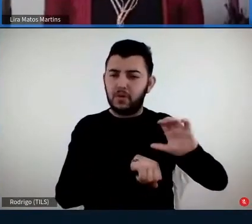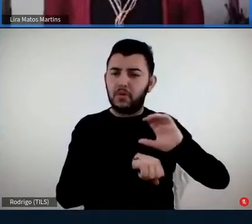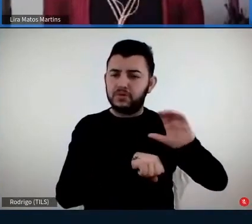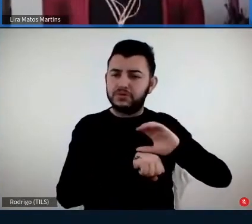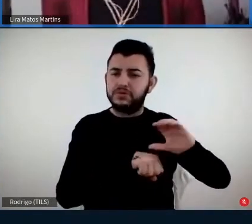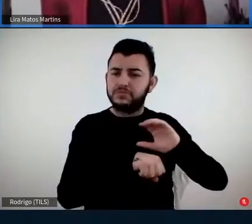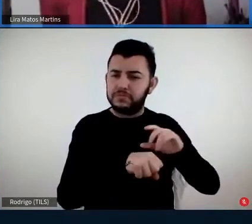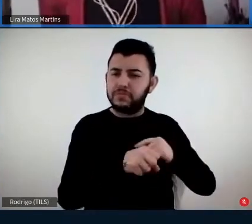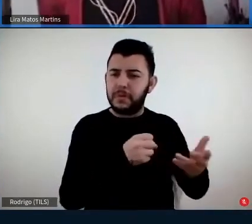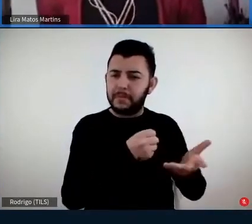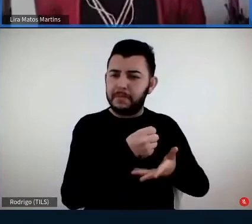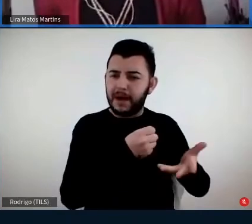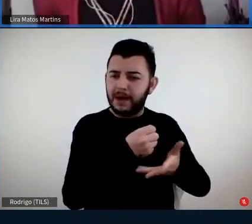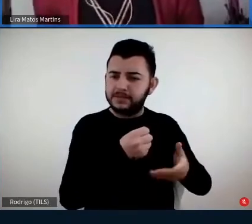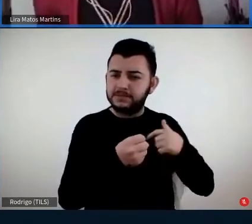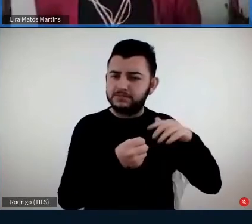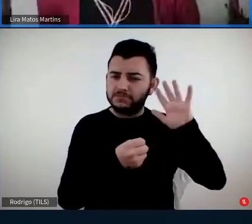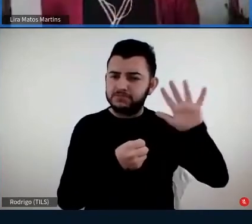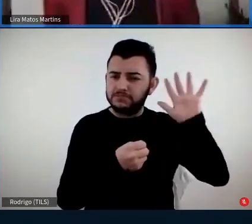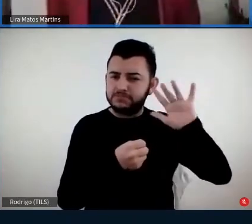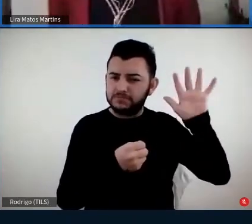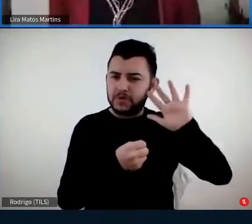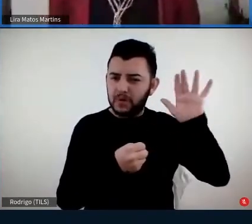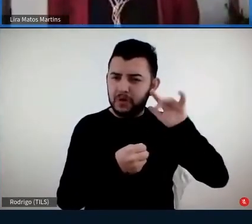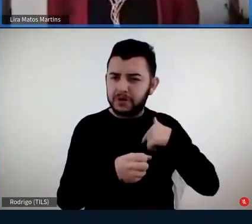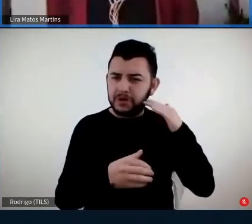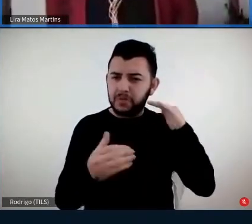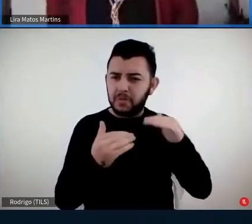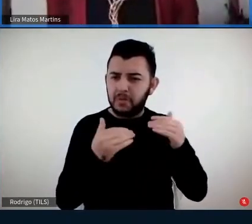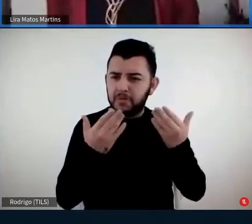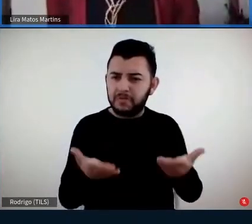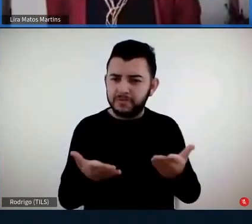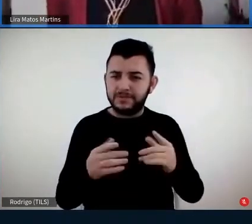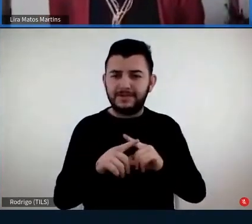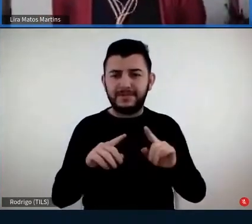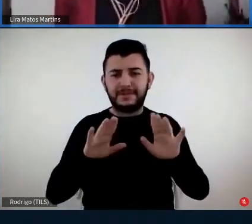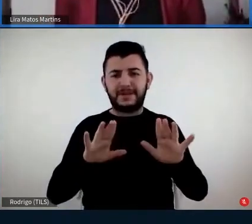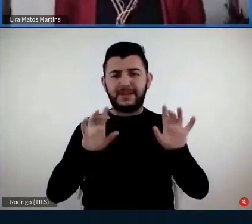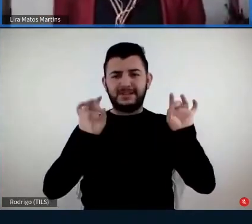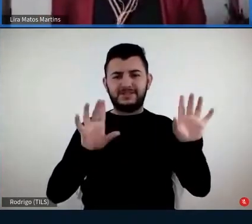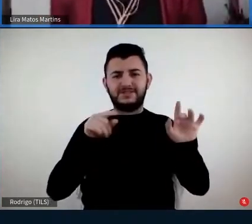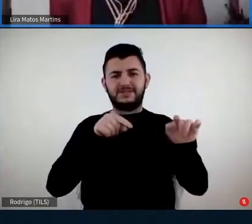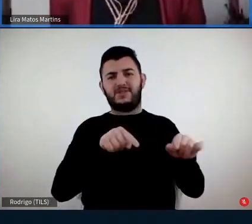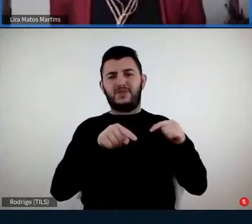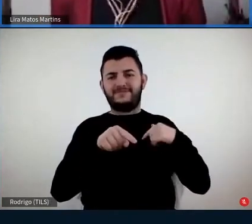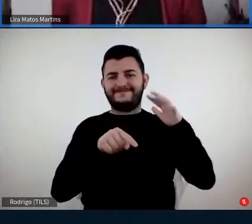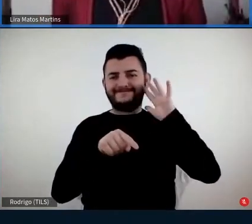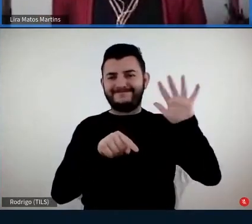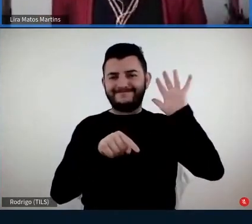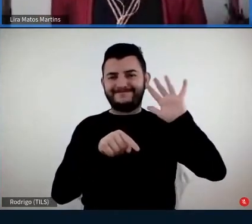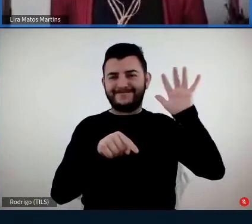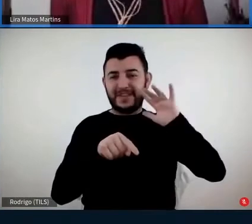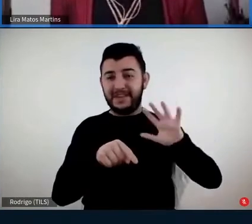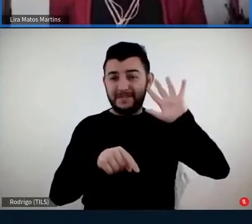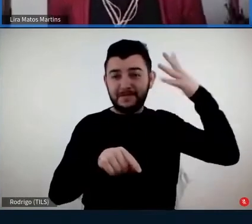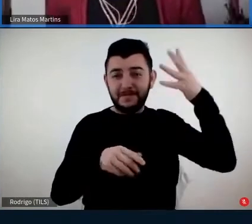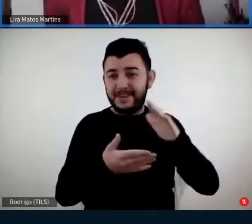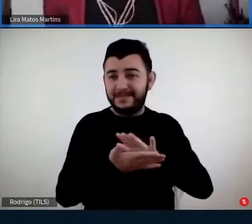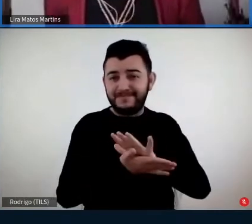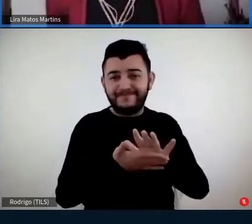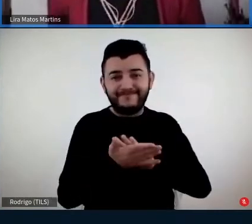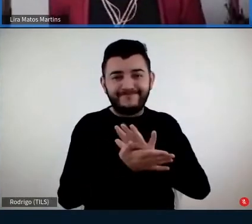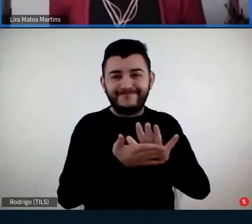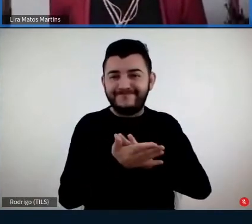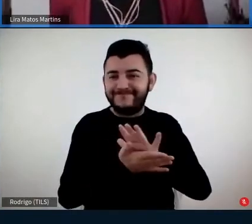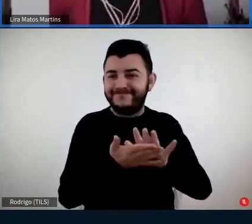né? Só que a teoria pela teoria não vai ter efeito. Então, essa